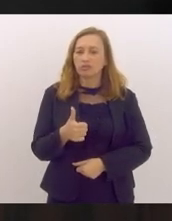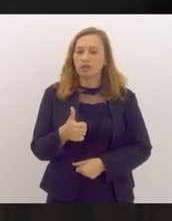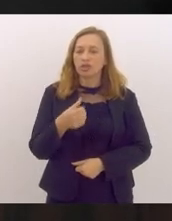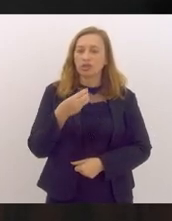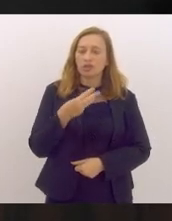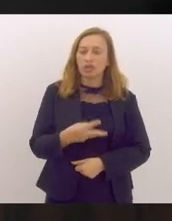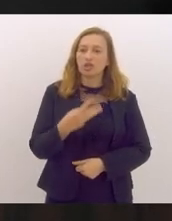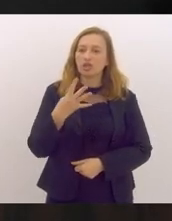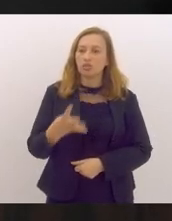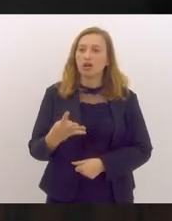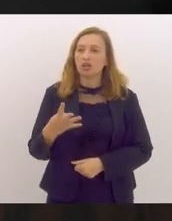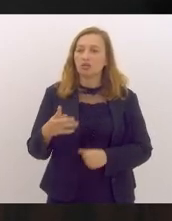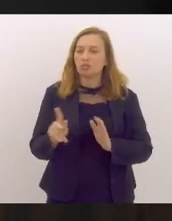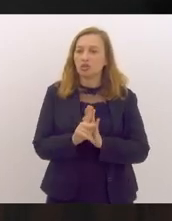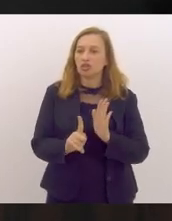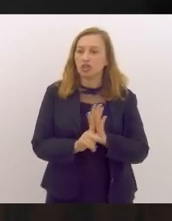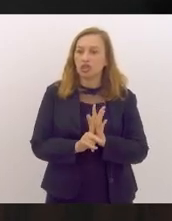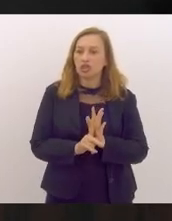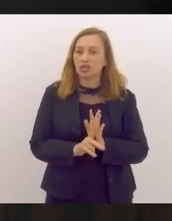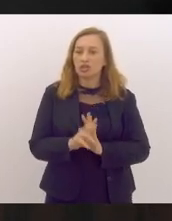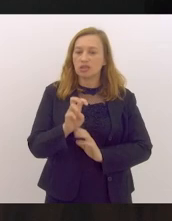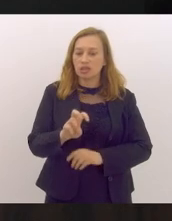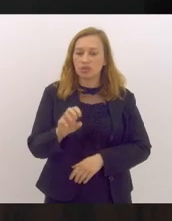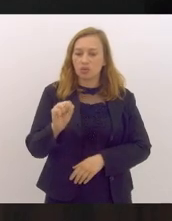3 e 4 do projeto de lei